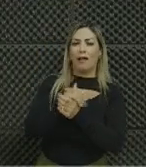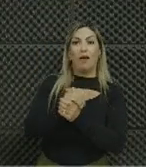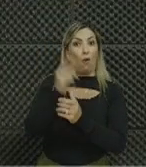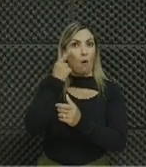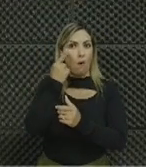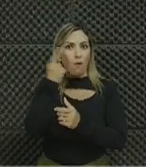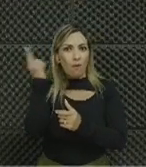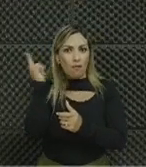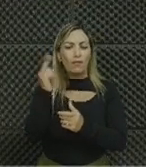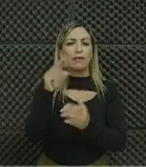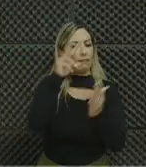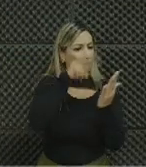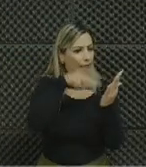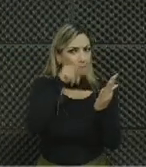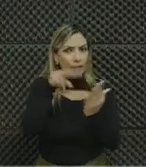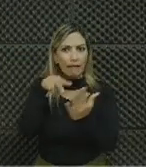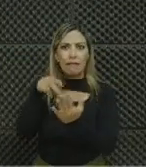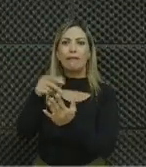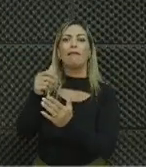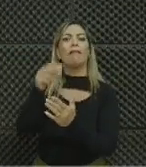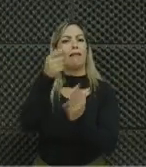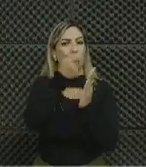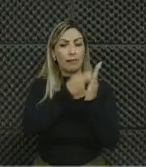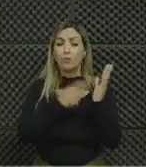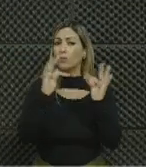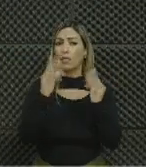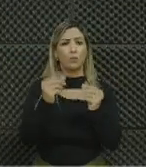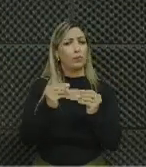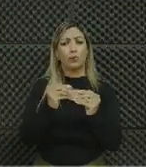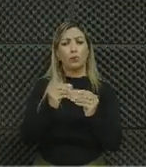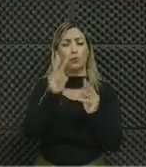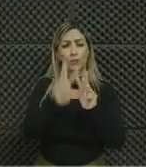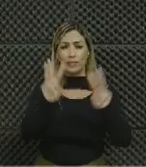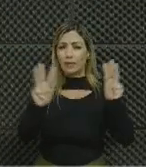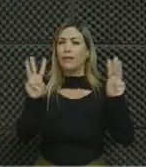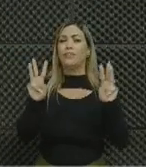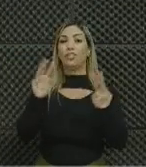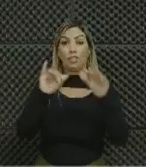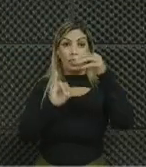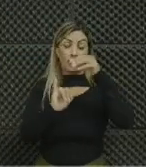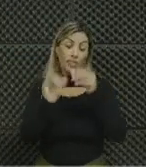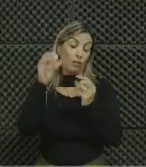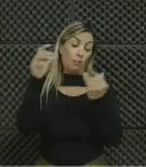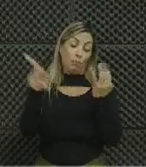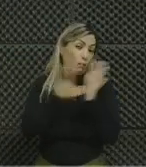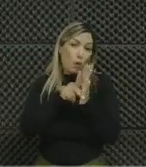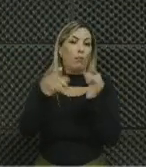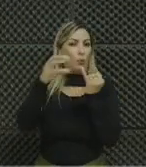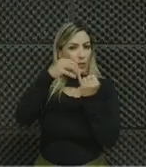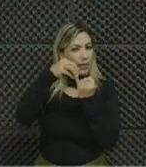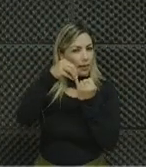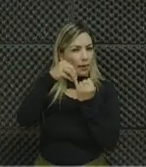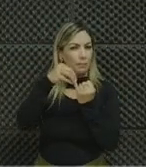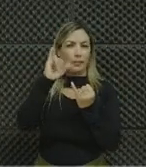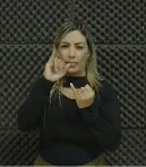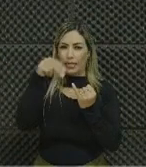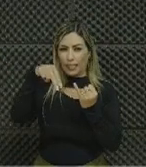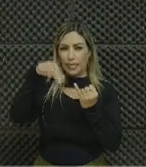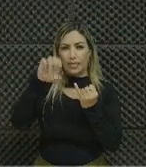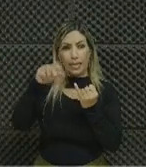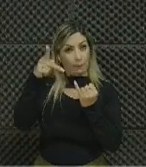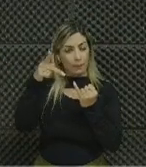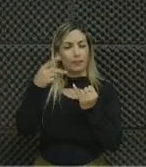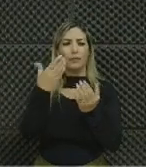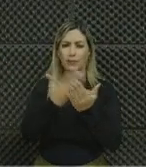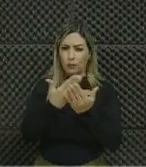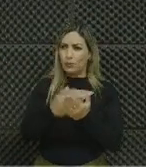vocês olhem, vão ler essas redações e tá tudo lá na página do INEP. E se liguem nas próximas aulas que vem coisa muito importante